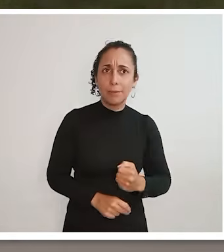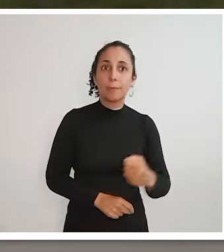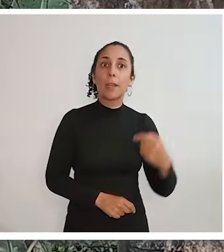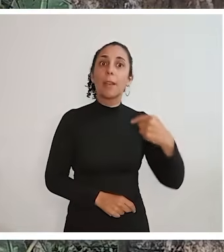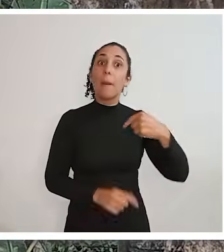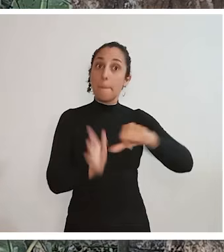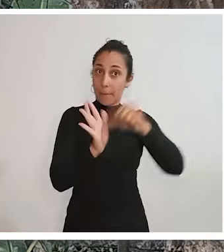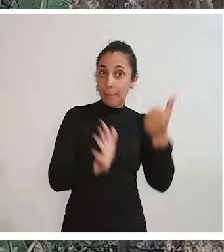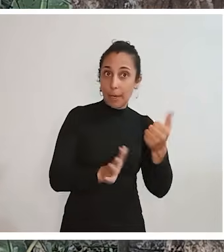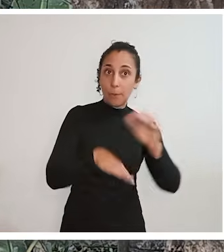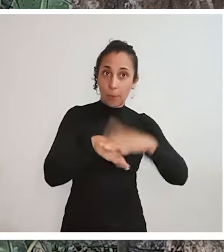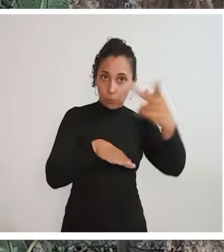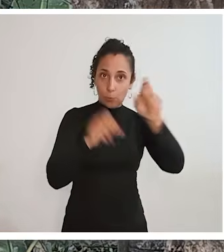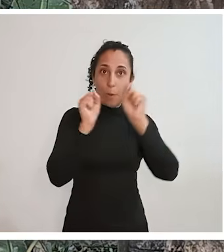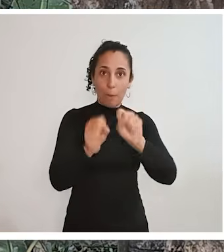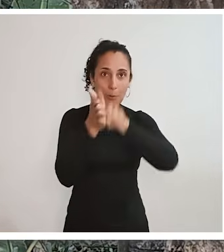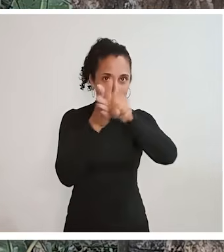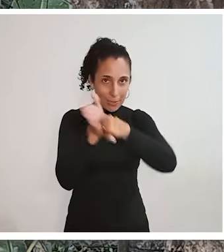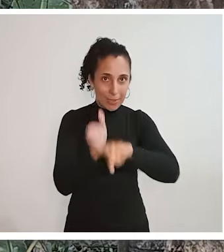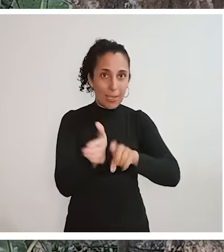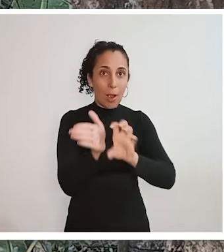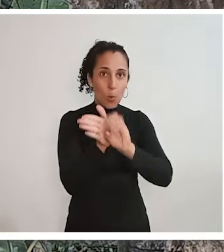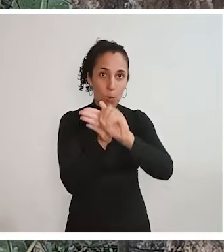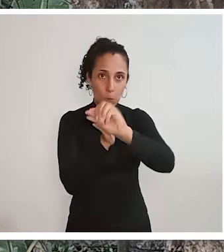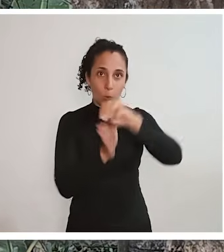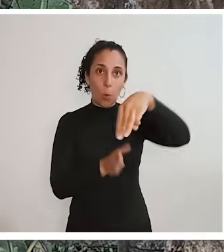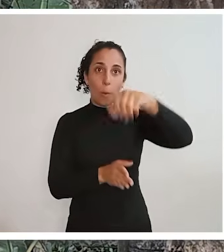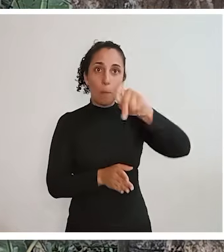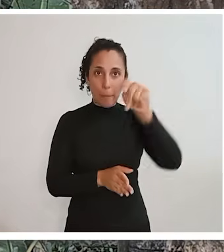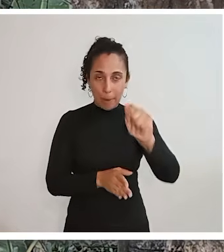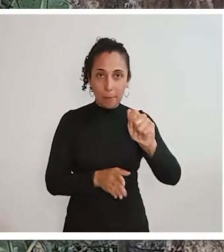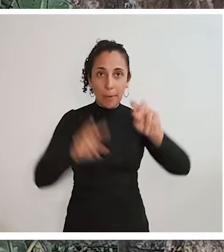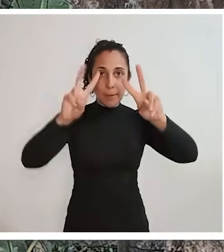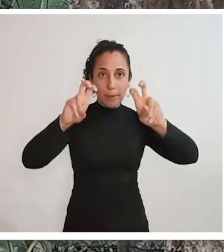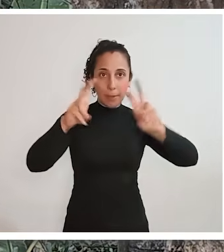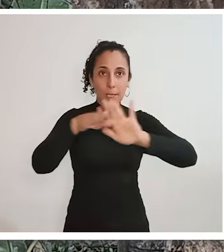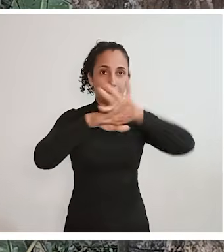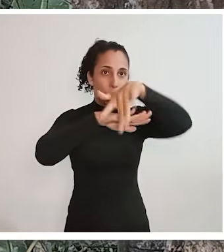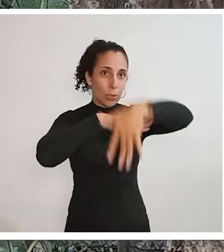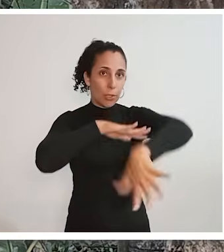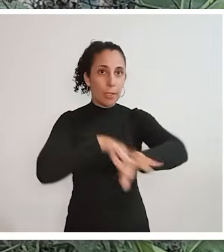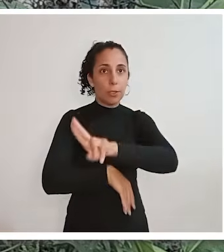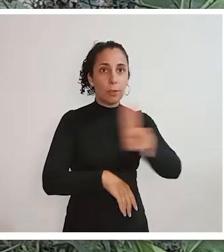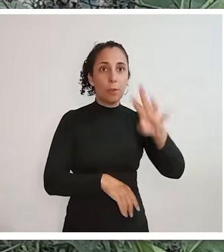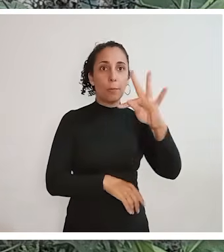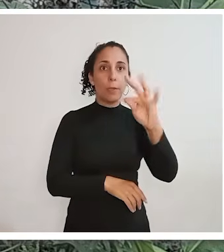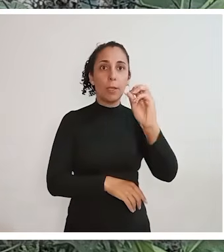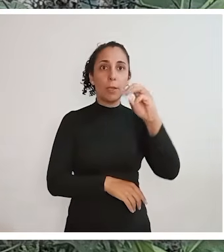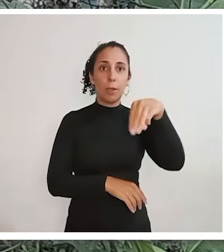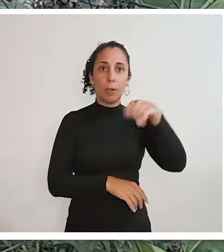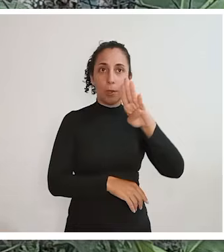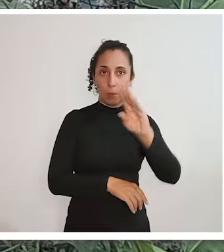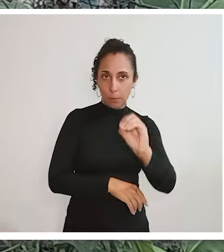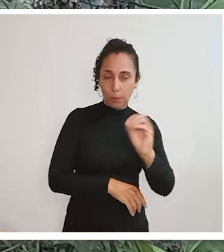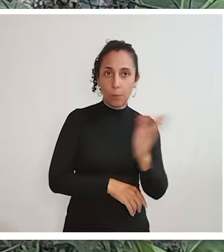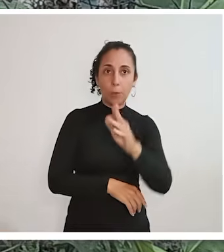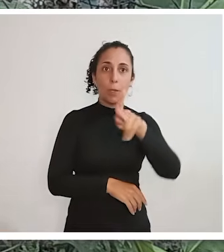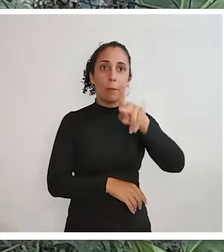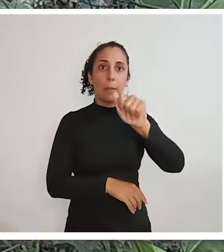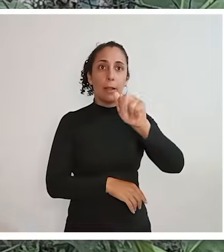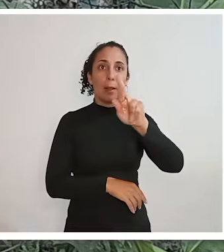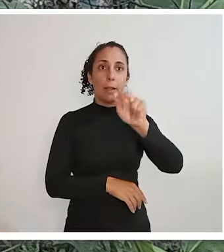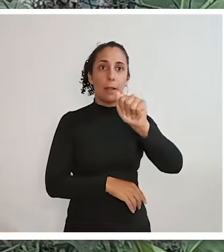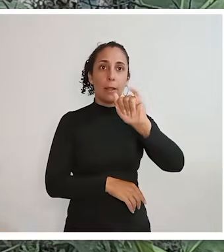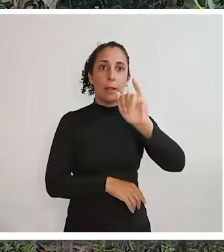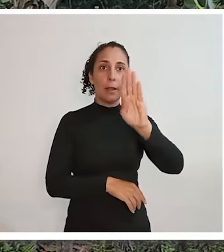minha vida. É o seguinte, durante a gravação lá por aquela região, eu quase me dei mal, 2 vezes. A primeira,